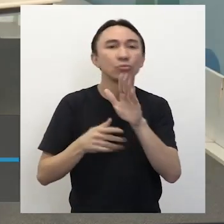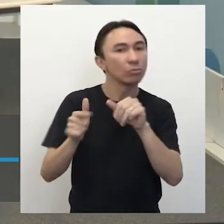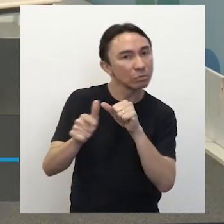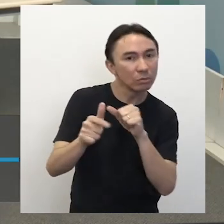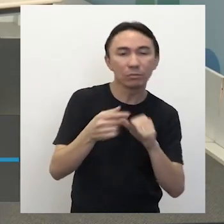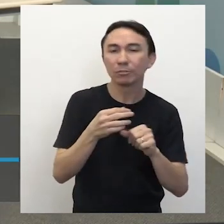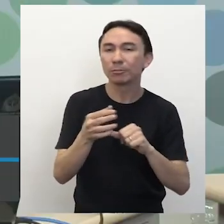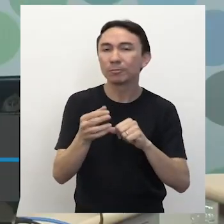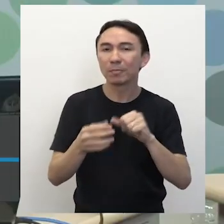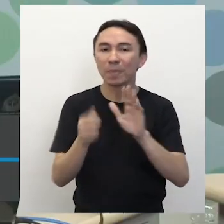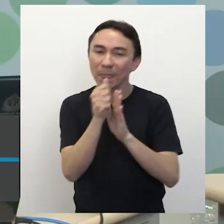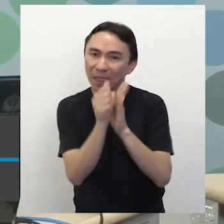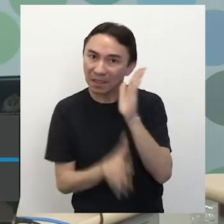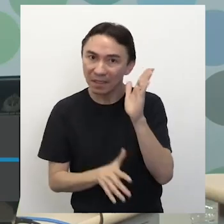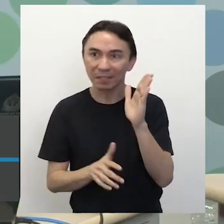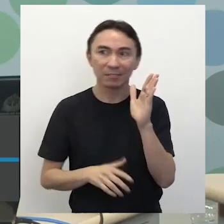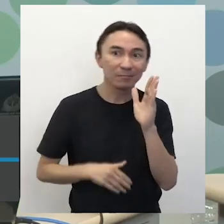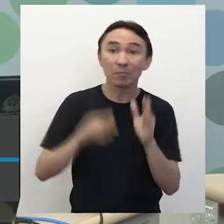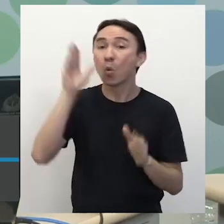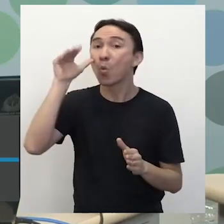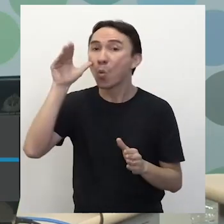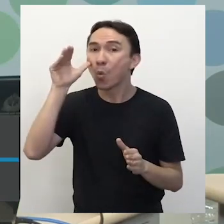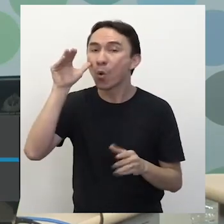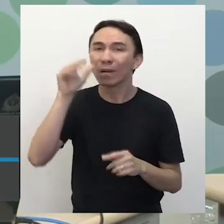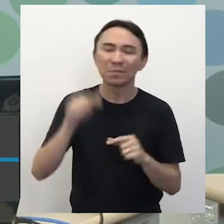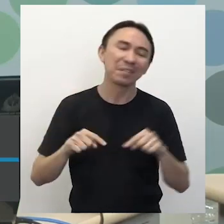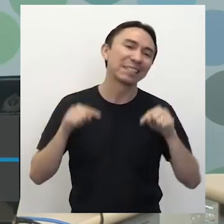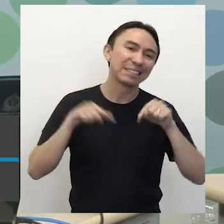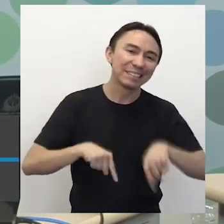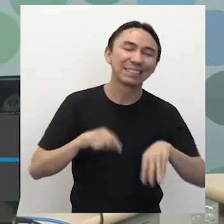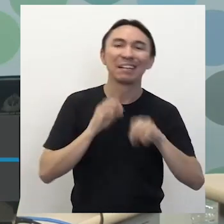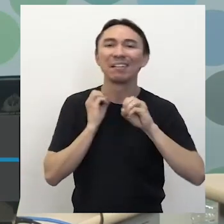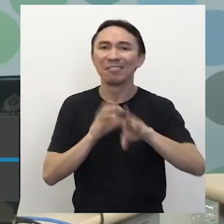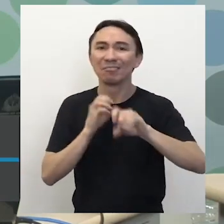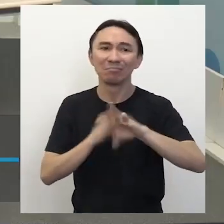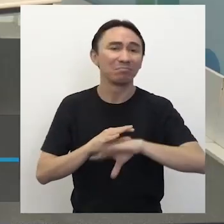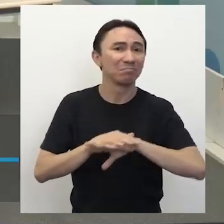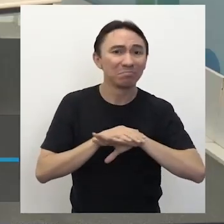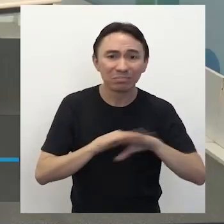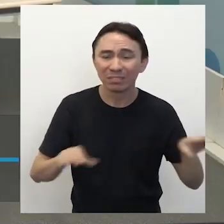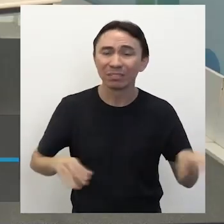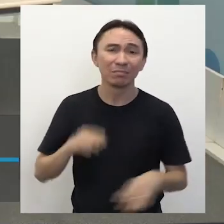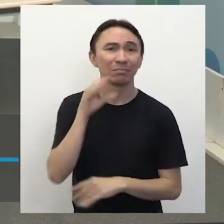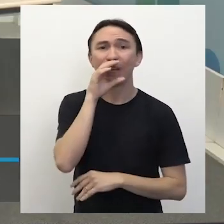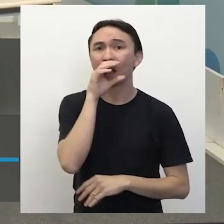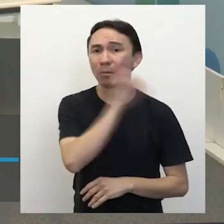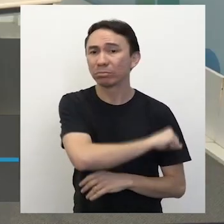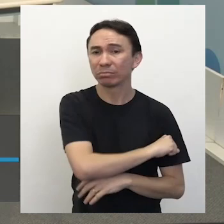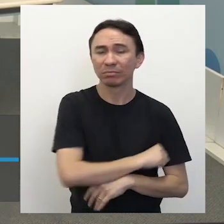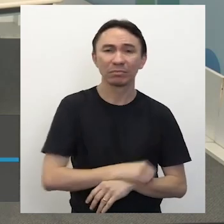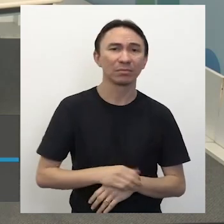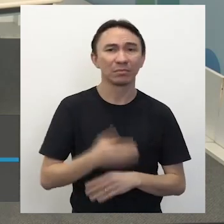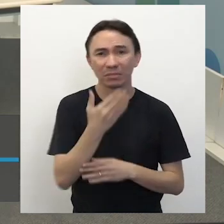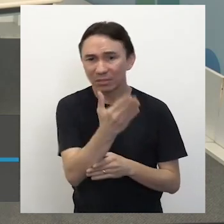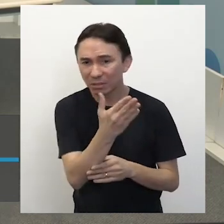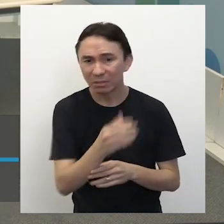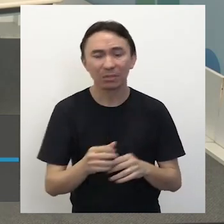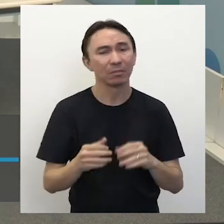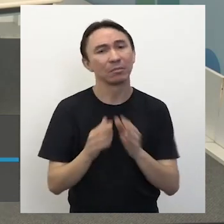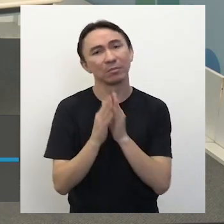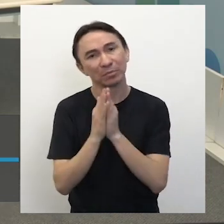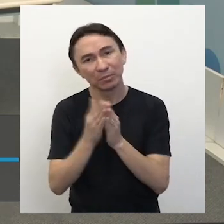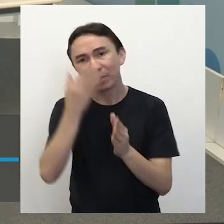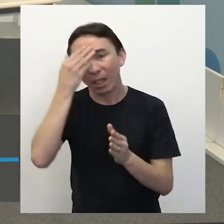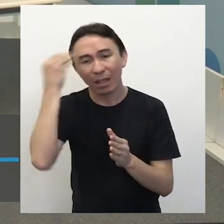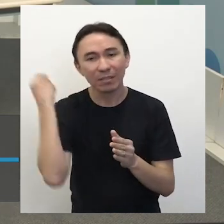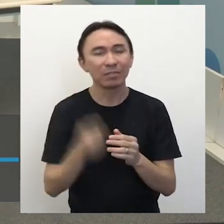curioso. Estamos curiosíssimos. Gente, não esqueça, a aula acabou. É muito rápido, não é? Não esquece de dar o seu like, compartilhar. Eu